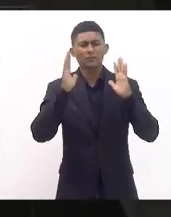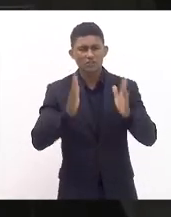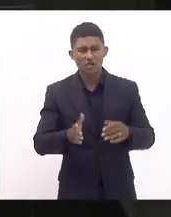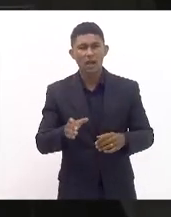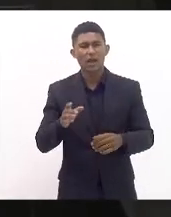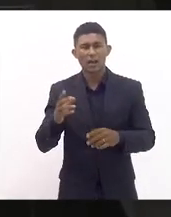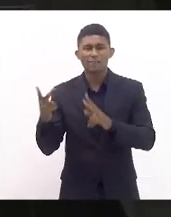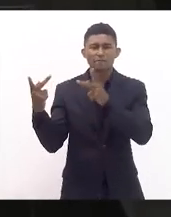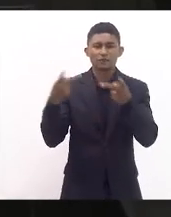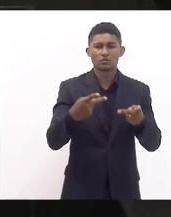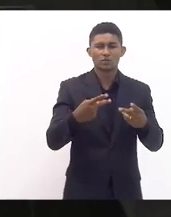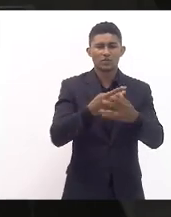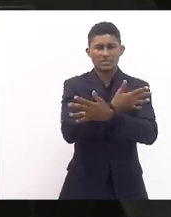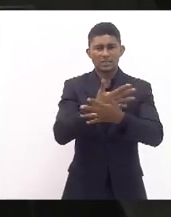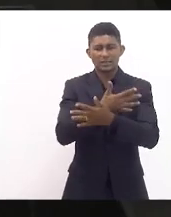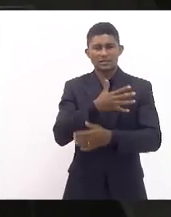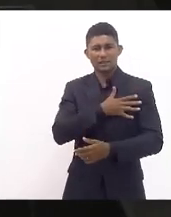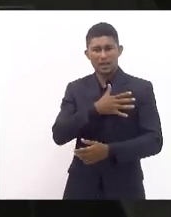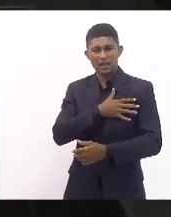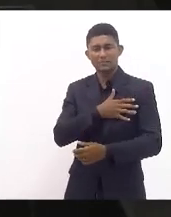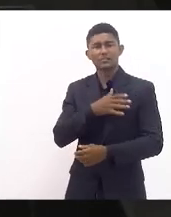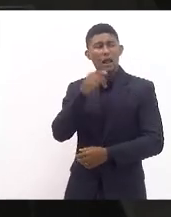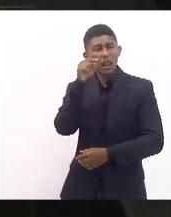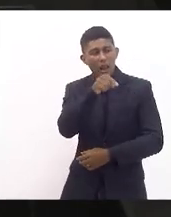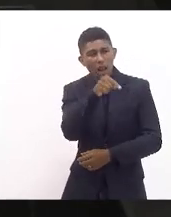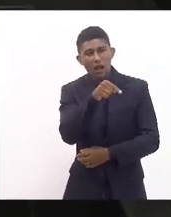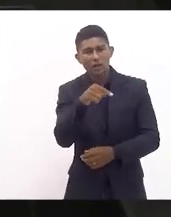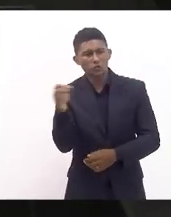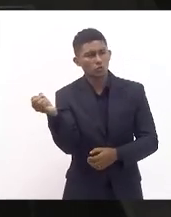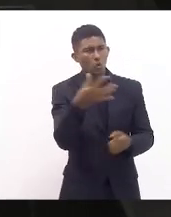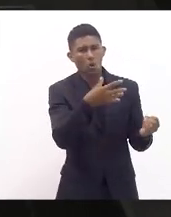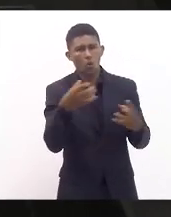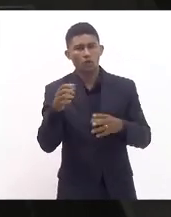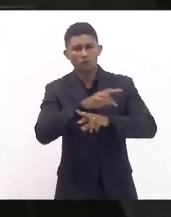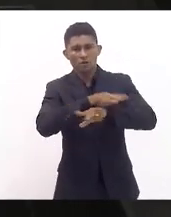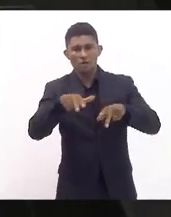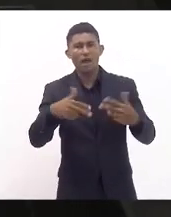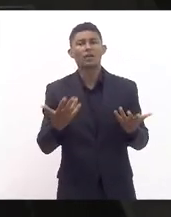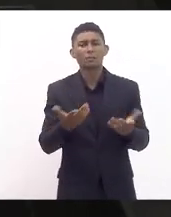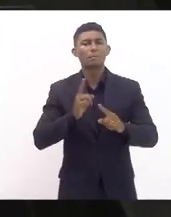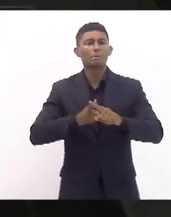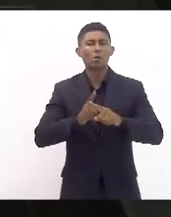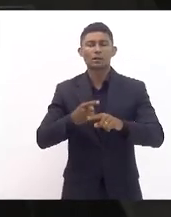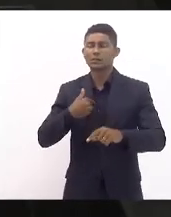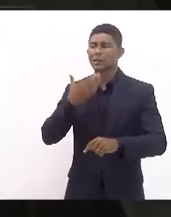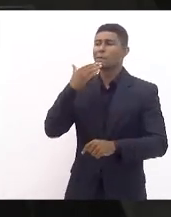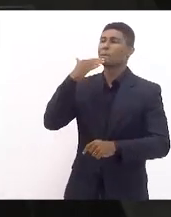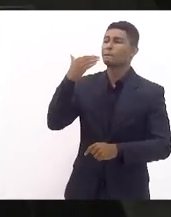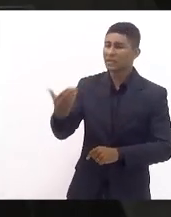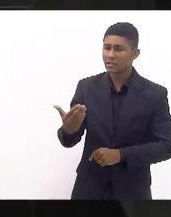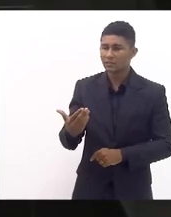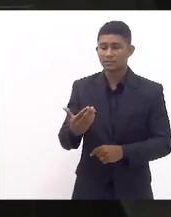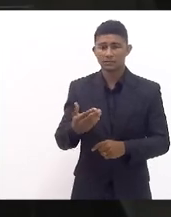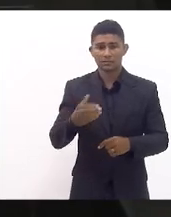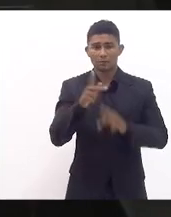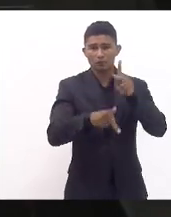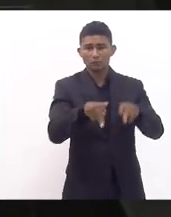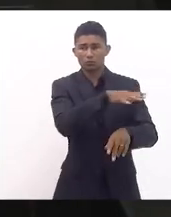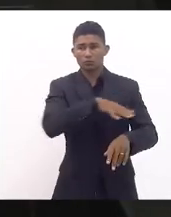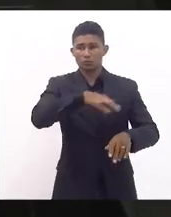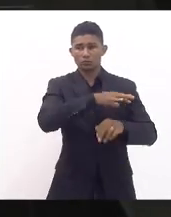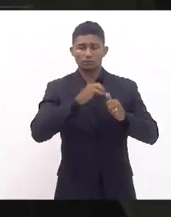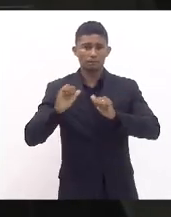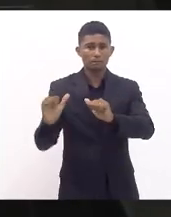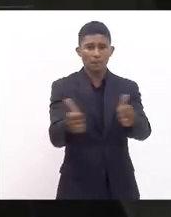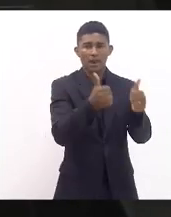cidade inaugurando equipamento, inclusive por minha solicitação, para beneficiar a população, e lá